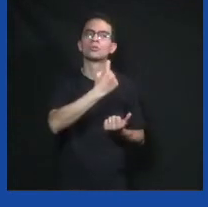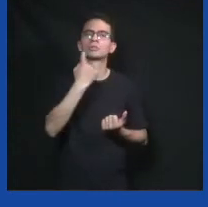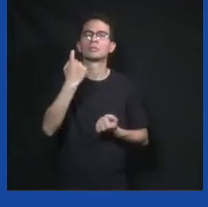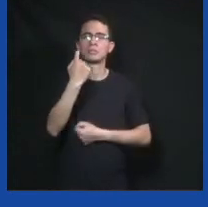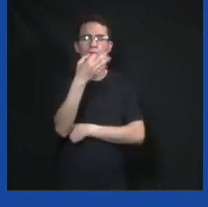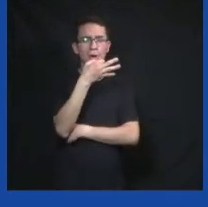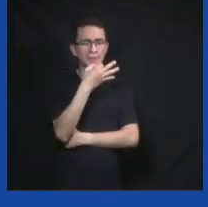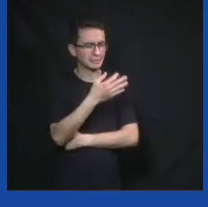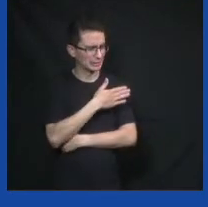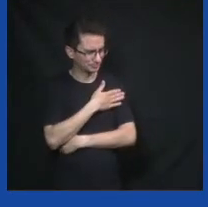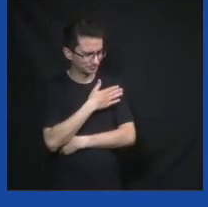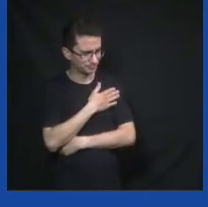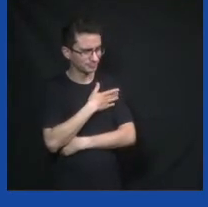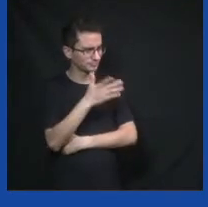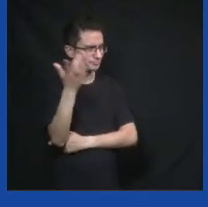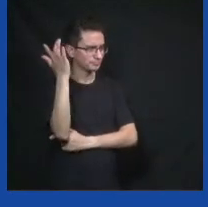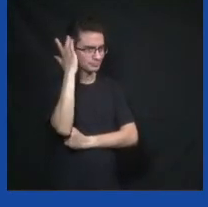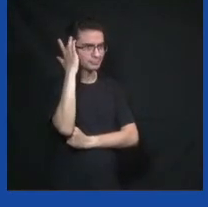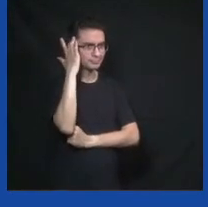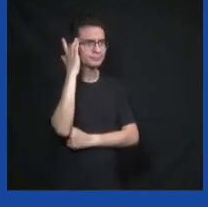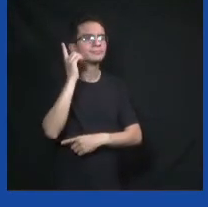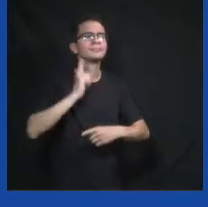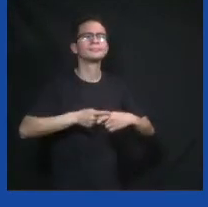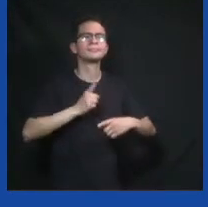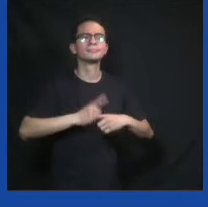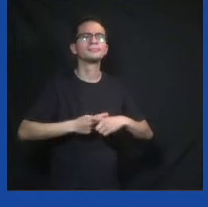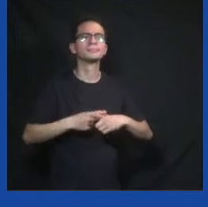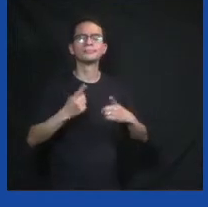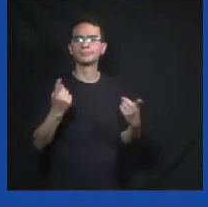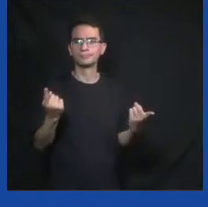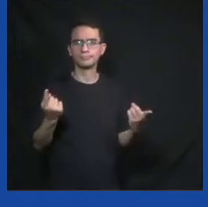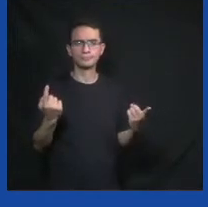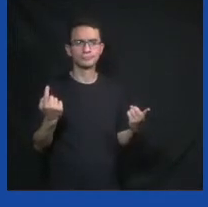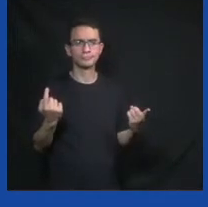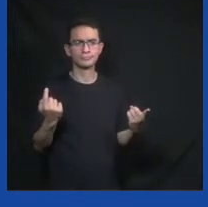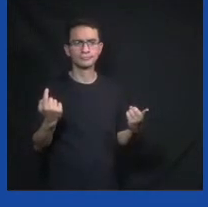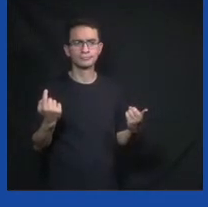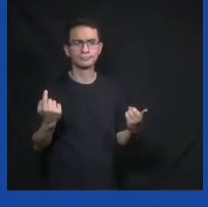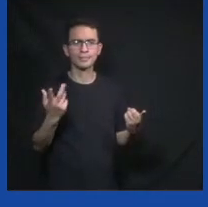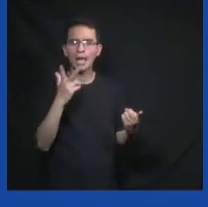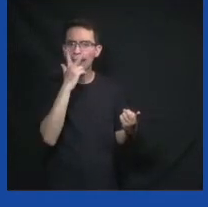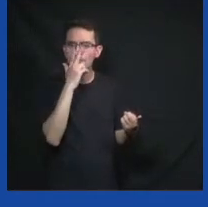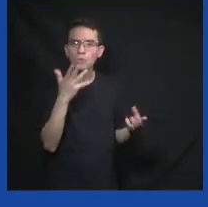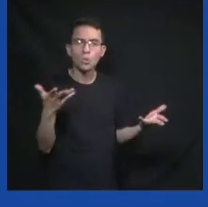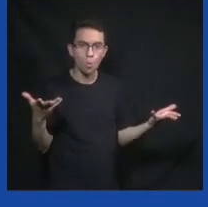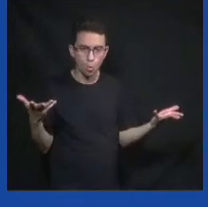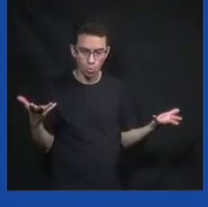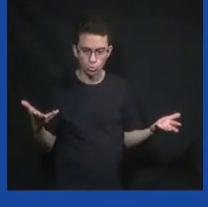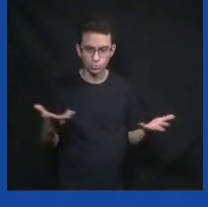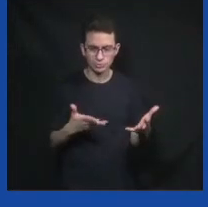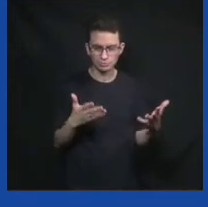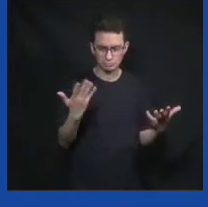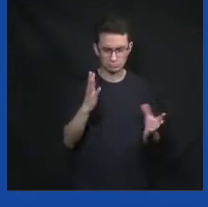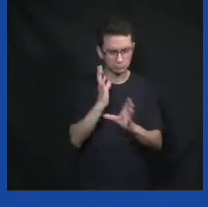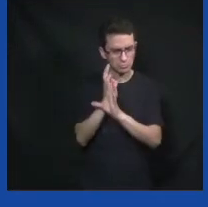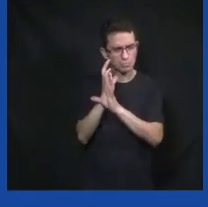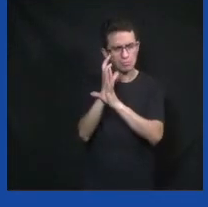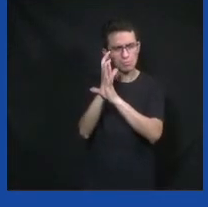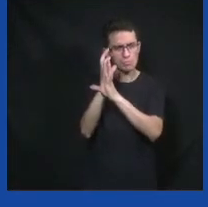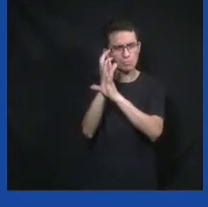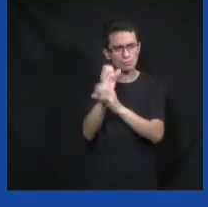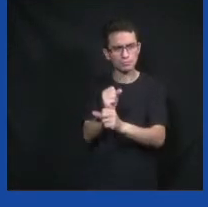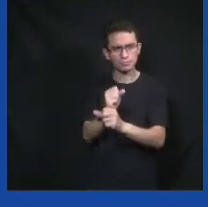Politize começou muito com essa pegada, e acho que é um case aí, claro, modéstia à parte, de sucesso. Hoje a gente tem médias, considerando os nossos canais,